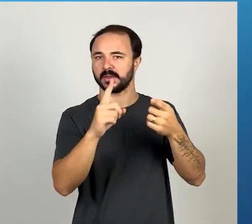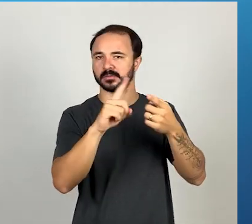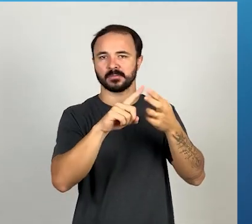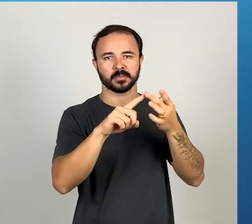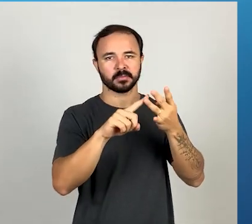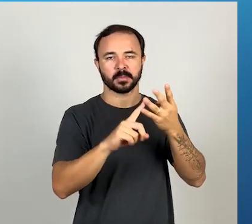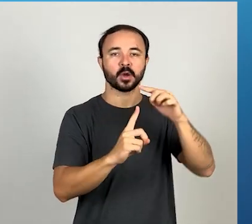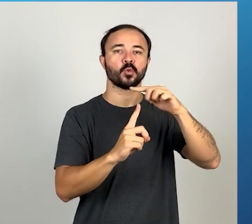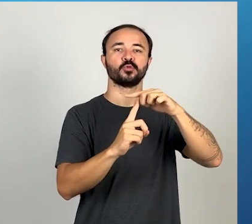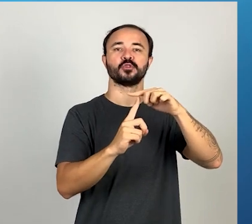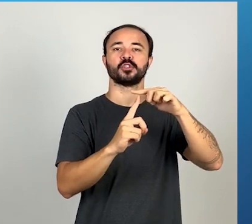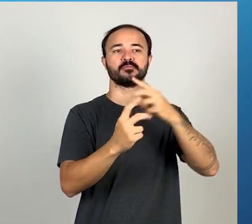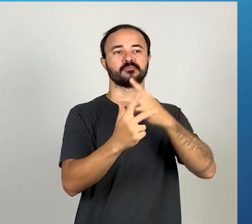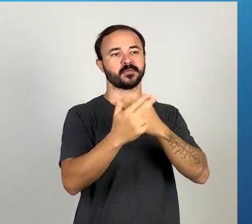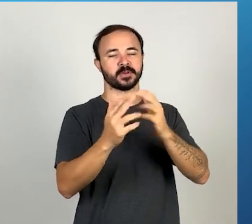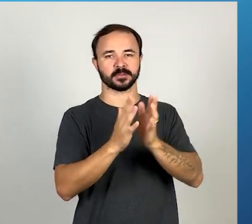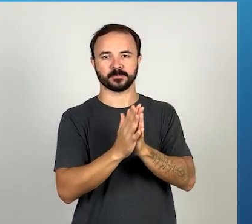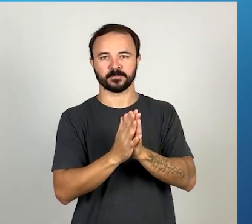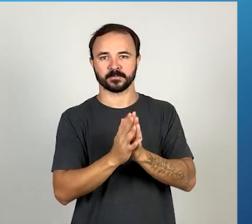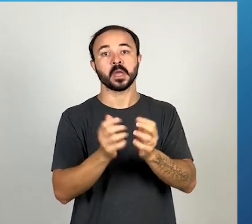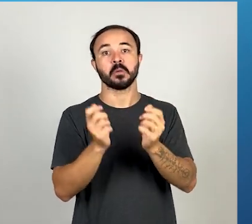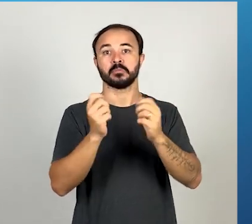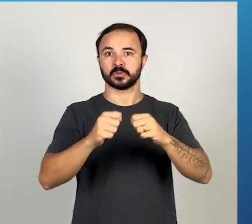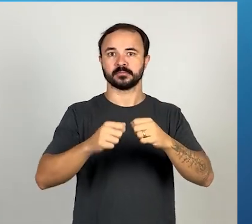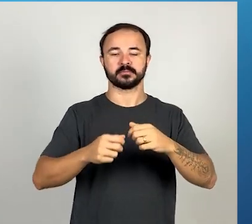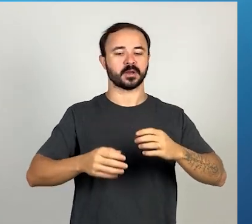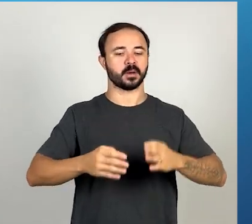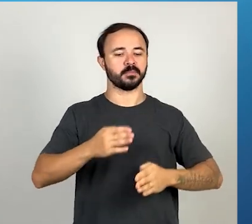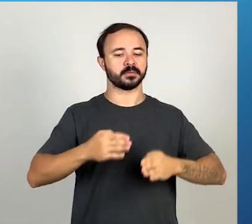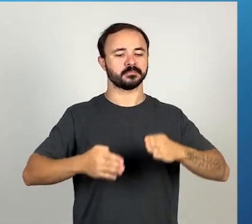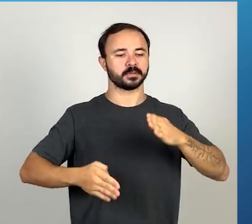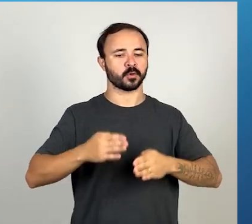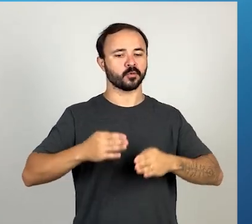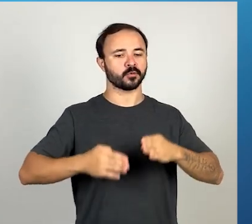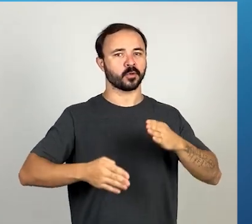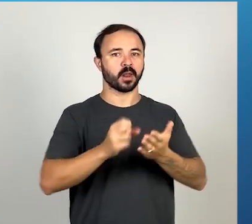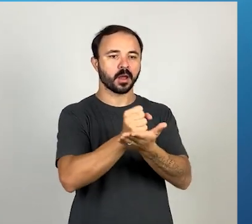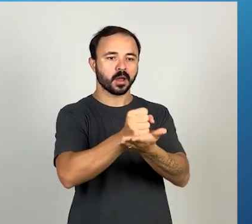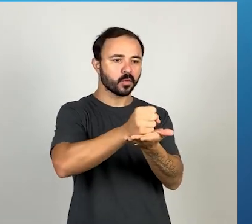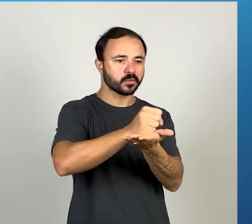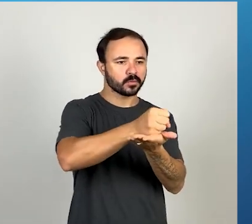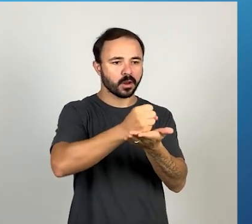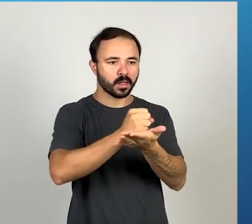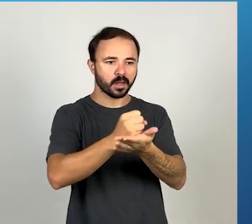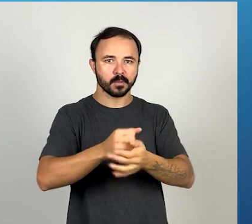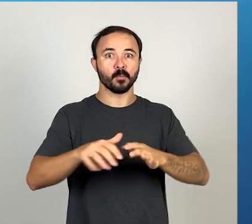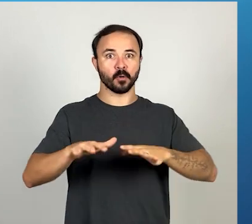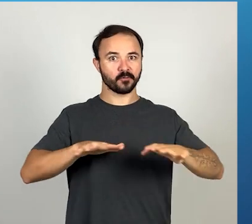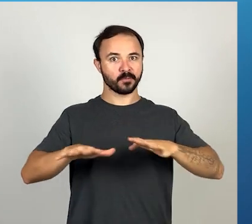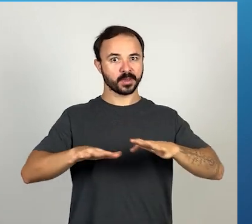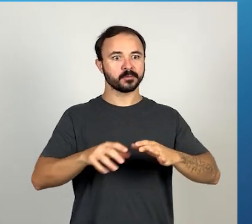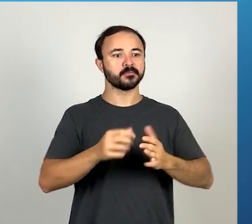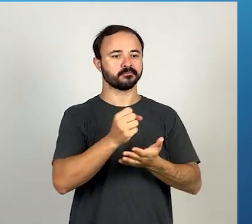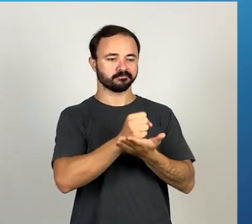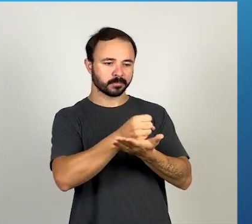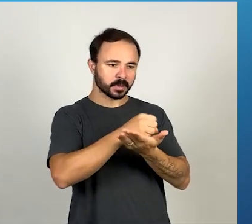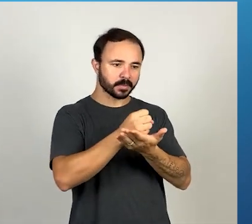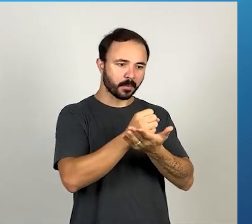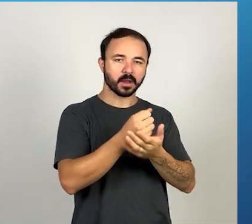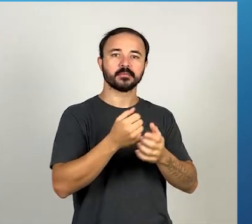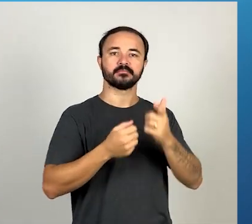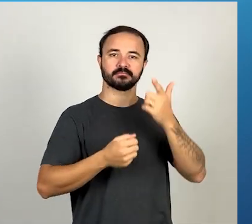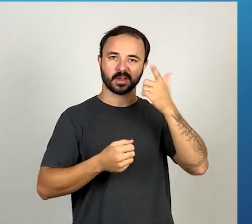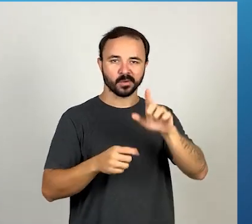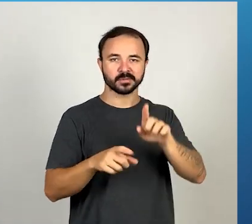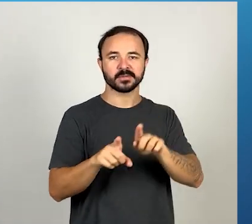esses motores controlam braços robóticos, carros ou outro tipo de mecanismo que precisa de movimento. Nós temos um